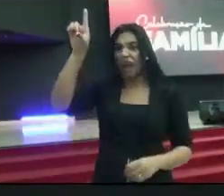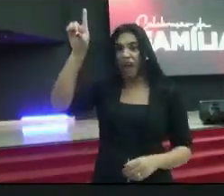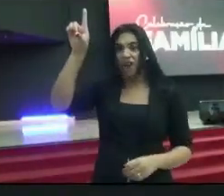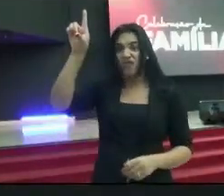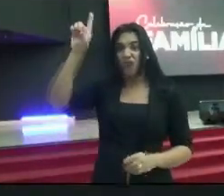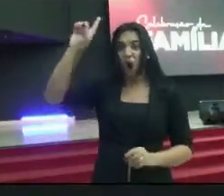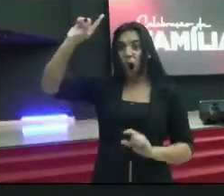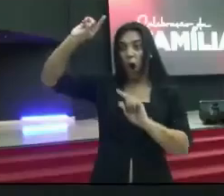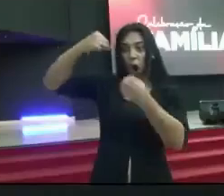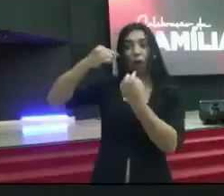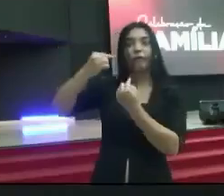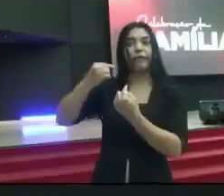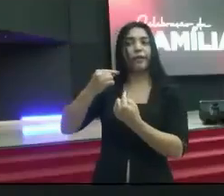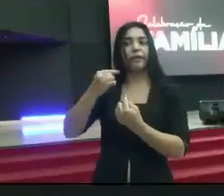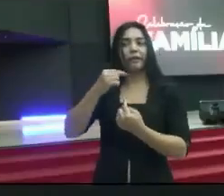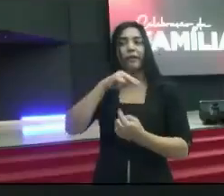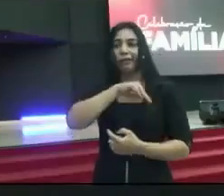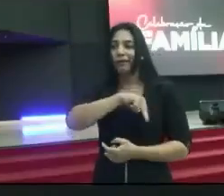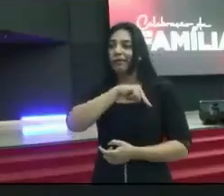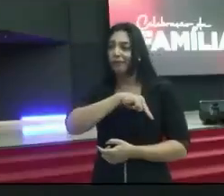fosse contra ela.